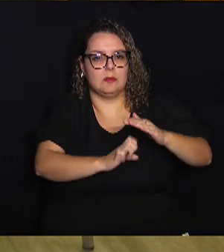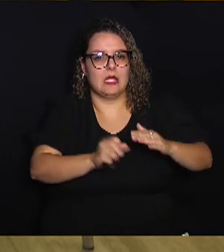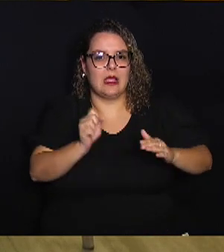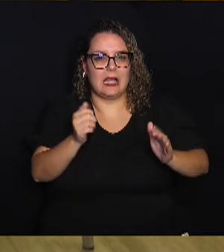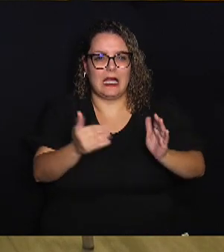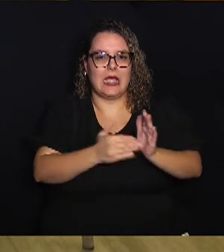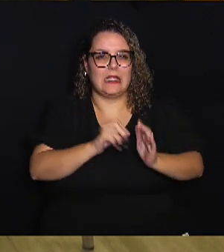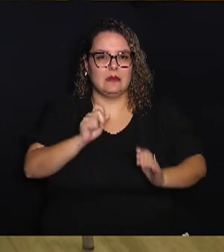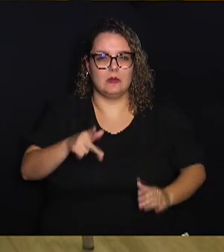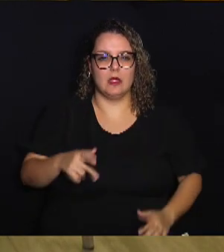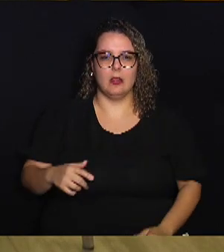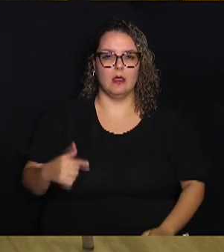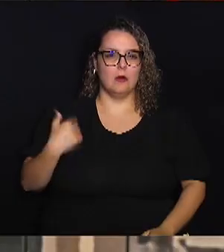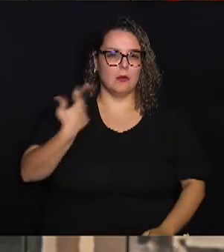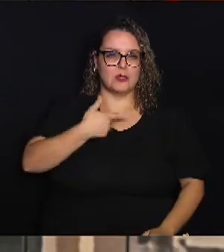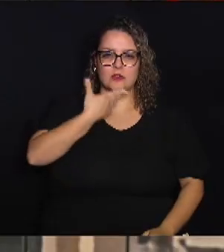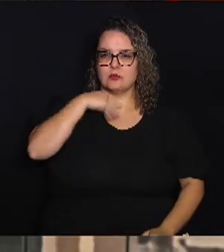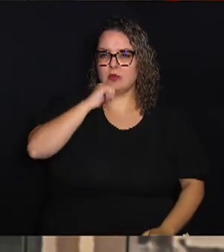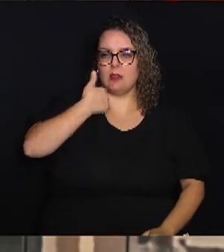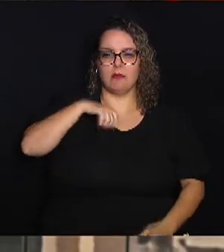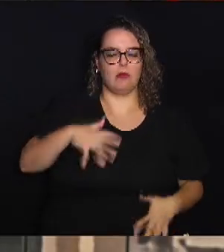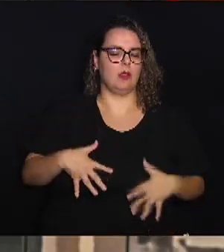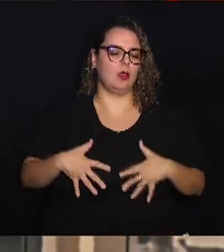era um orgulho para os nossos pais falar assim,